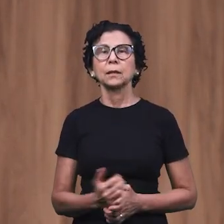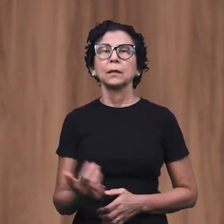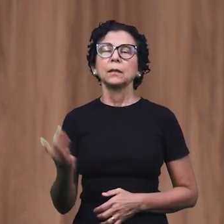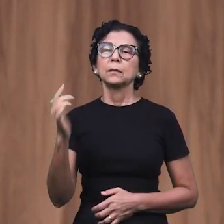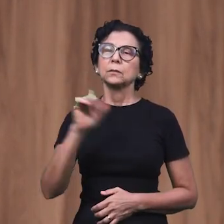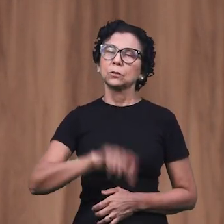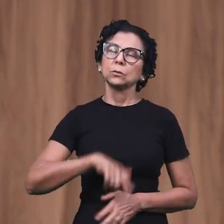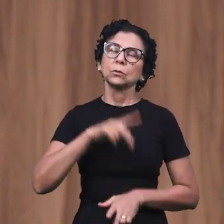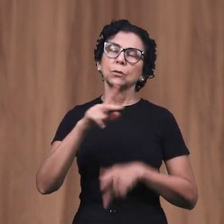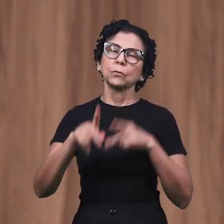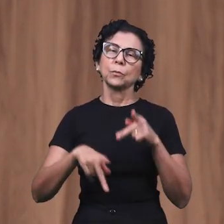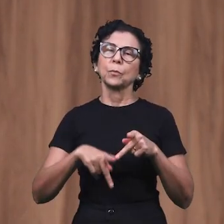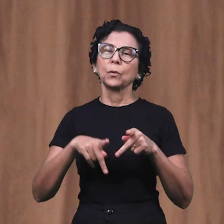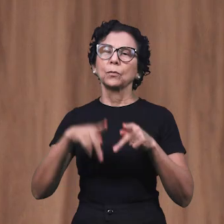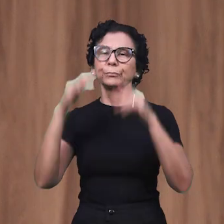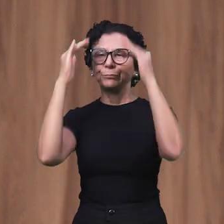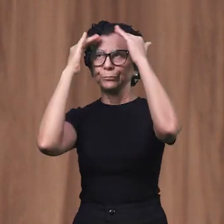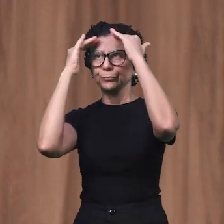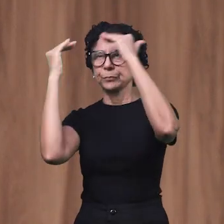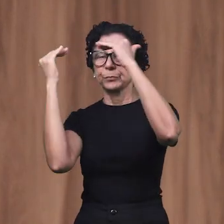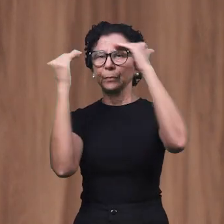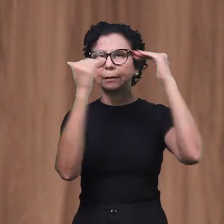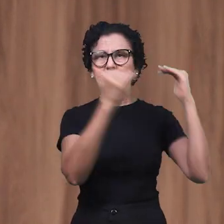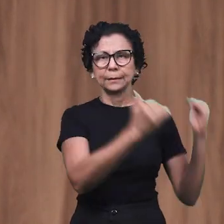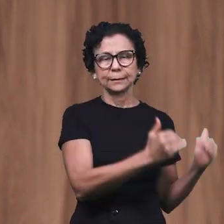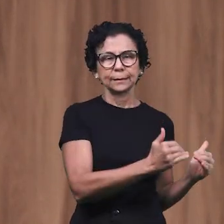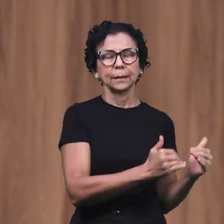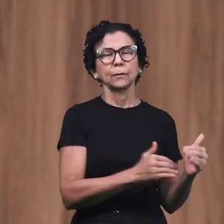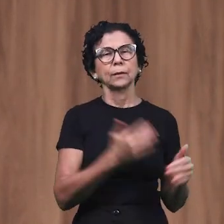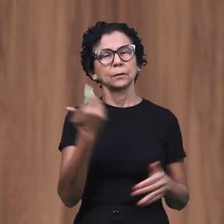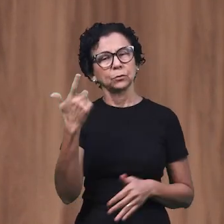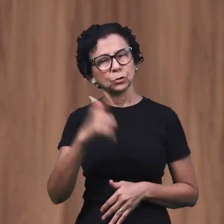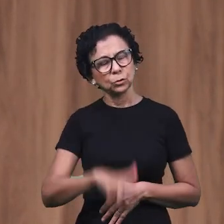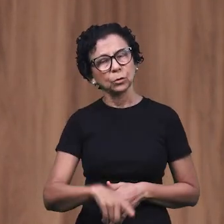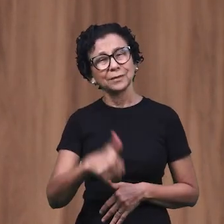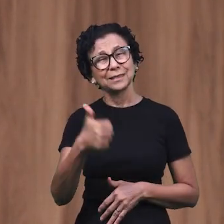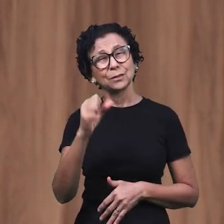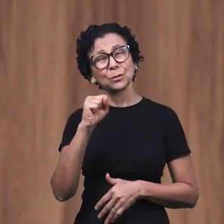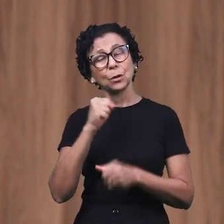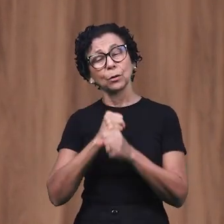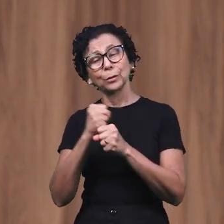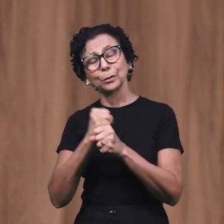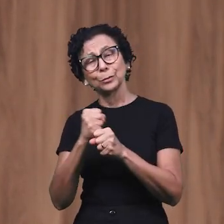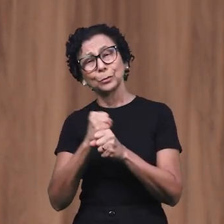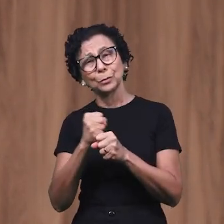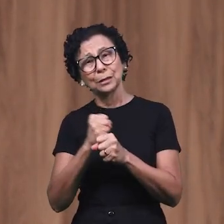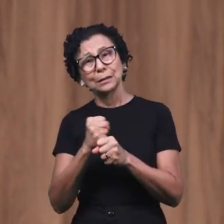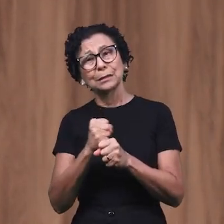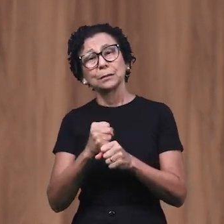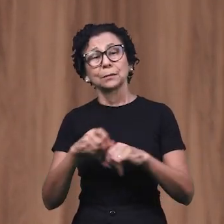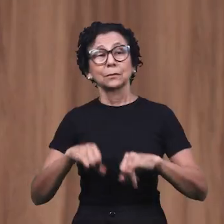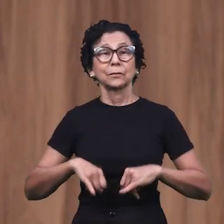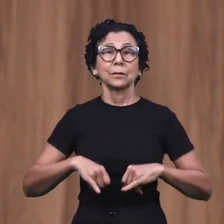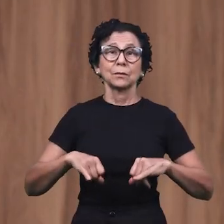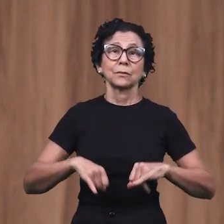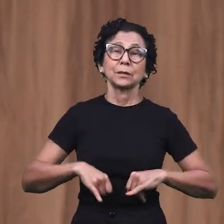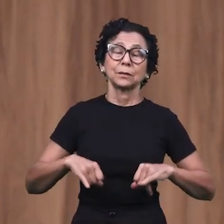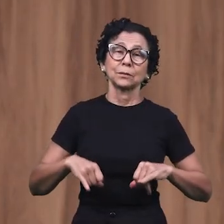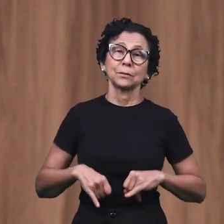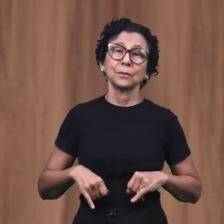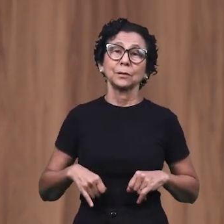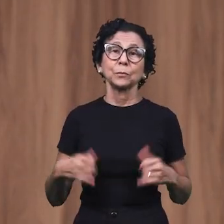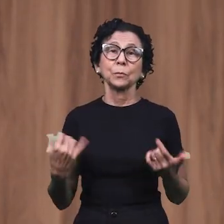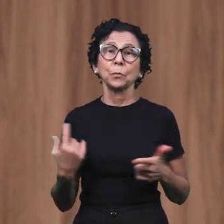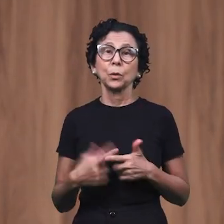mal aos olhos do Senhor. E aí 18 anos oprimidos de novo. Por quê? Porque eles começaram a servir